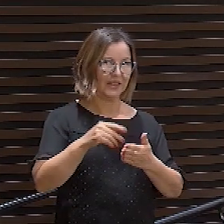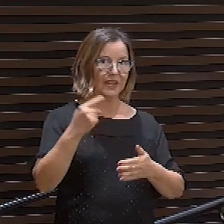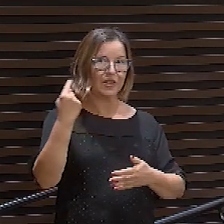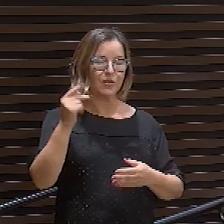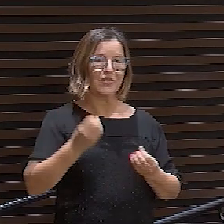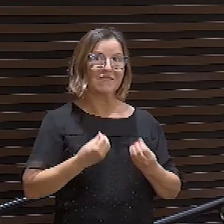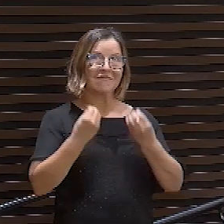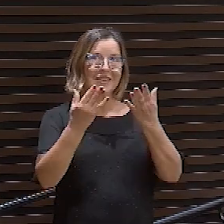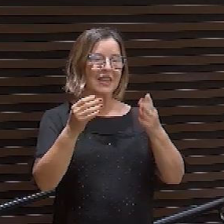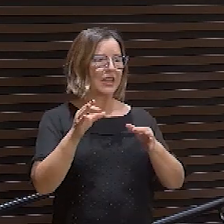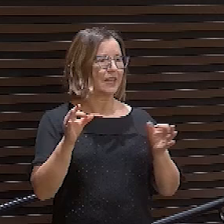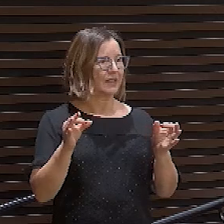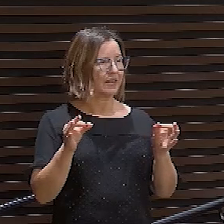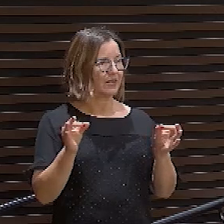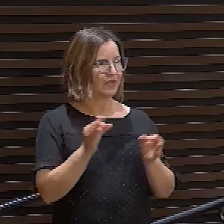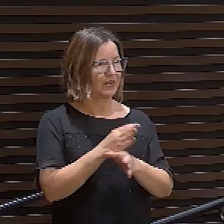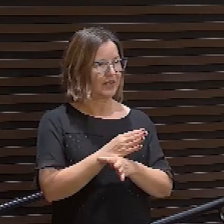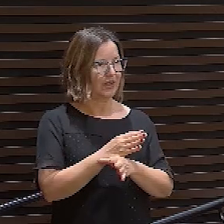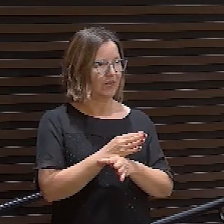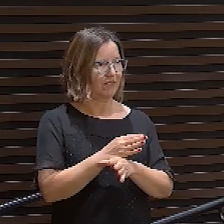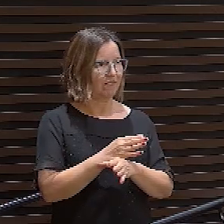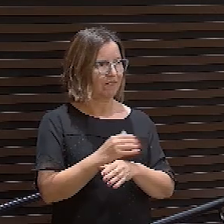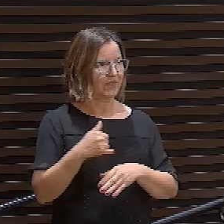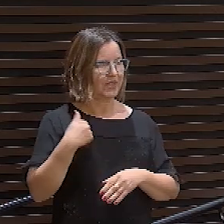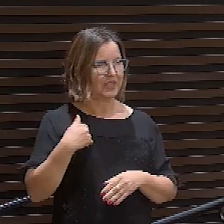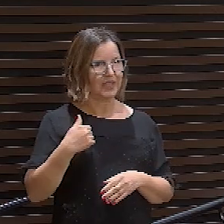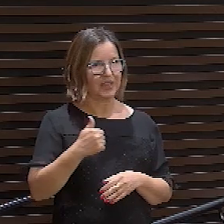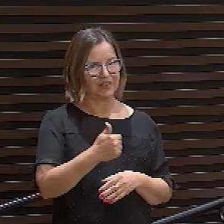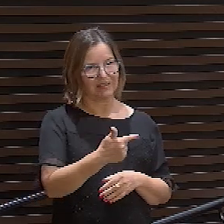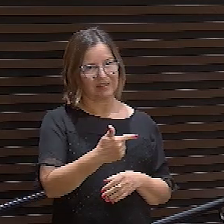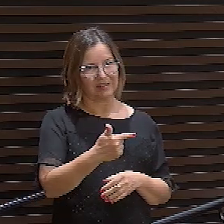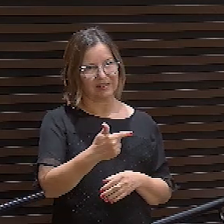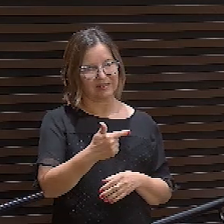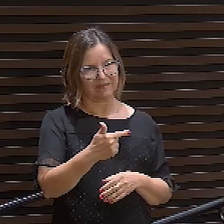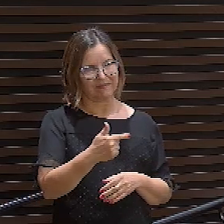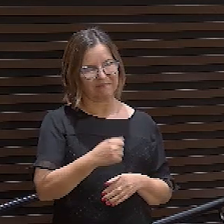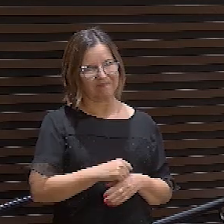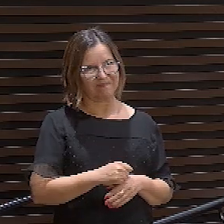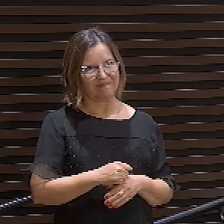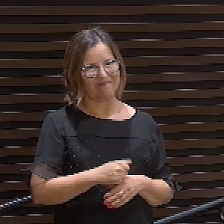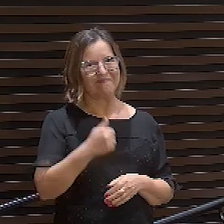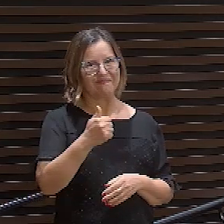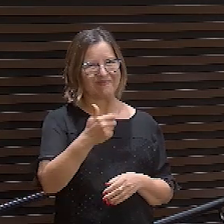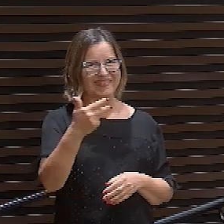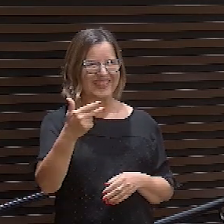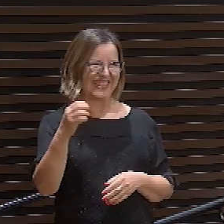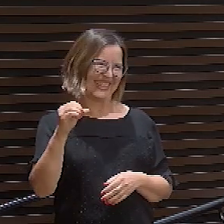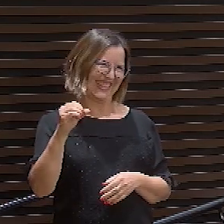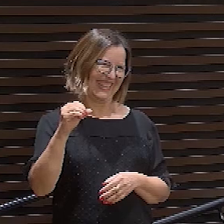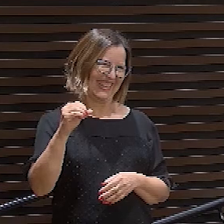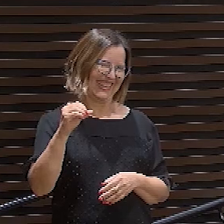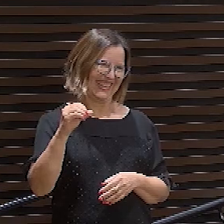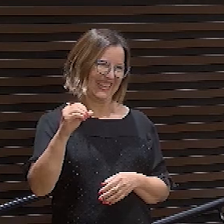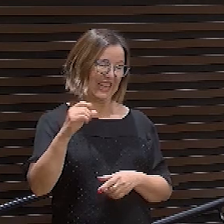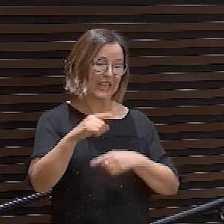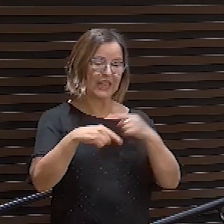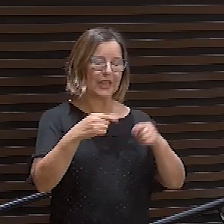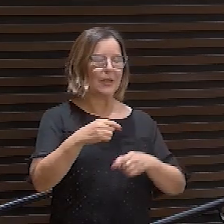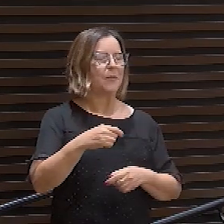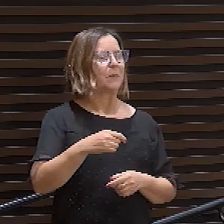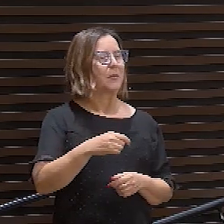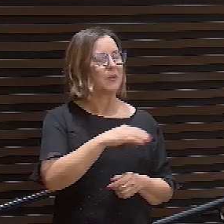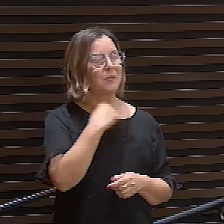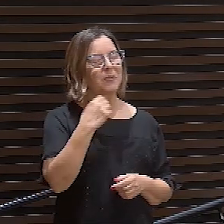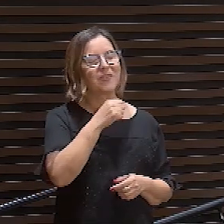total aos 130 anos, e depois, quando ele morreu, já velhinho, ele